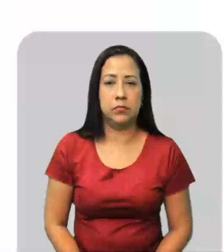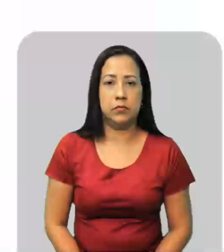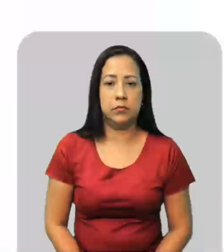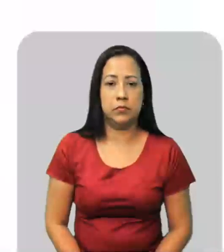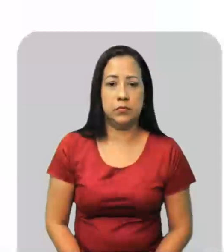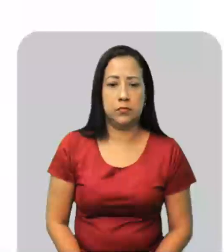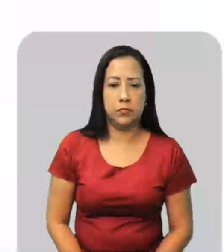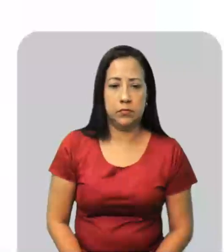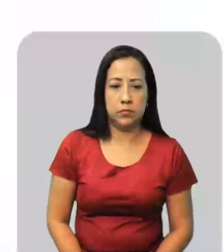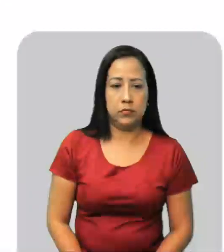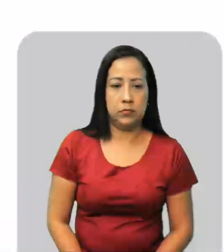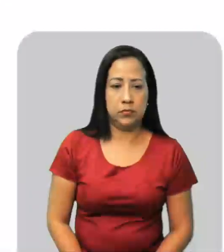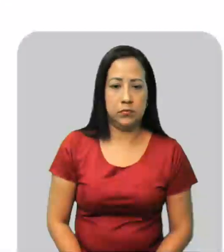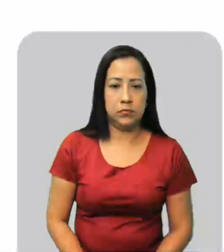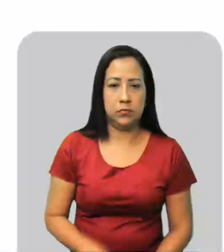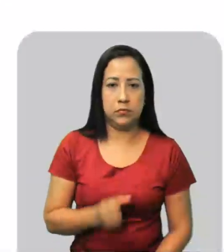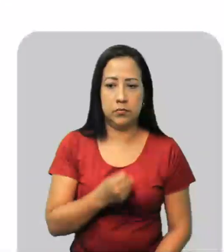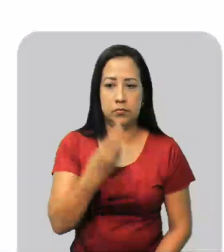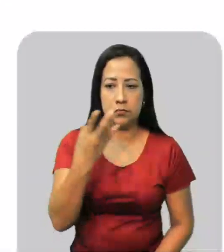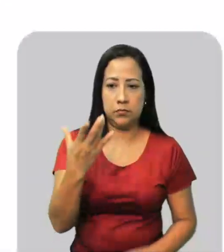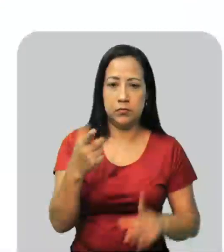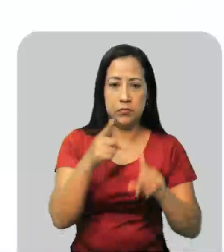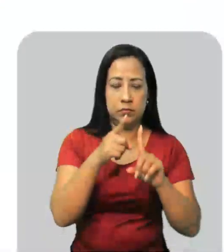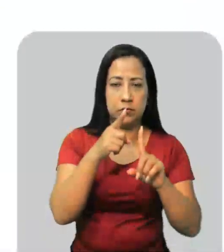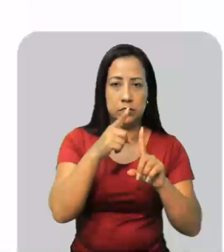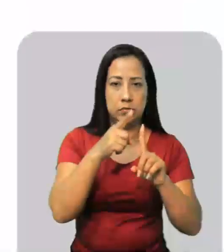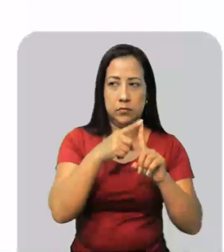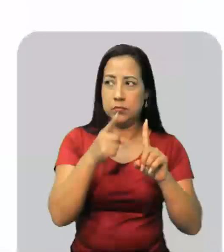Taxa de fecundidade. Tá ligado?